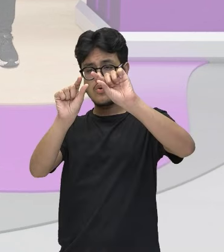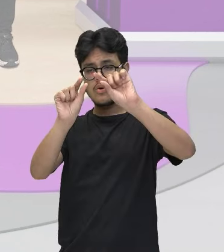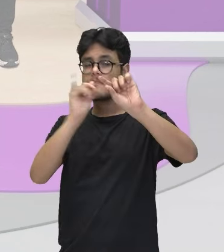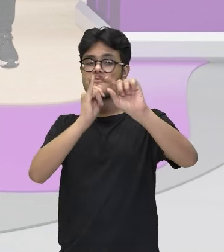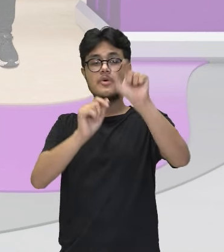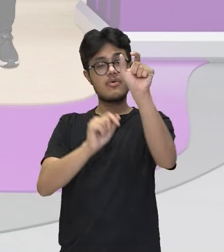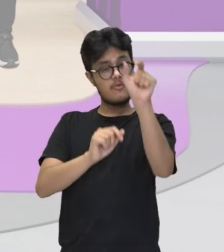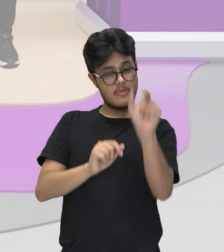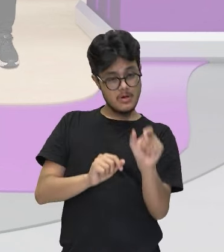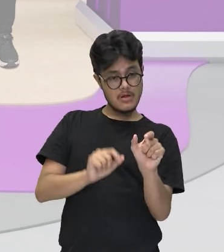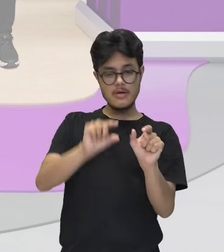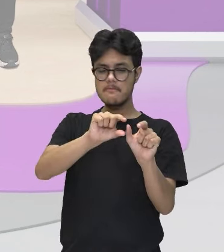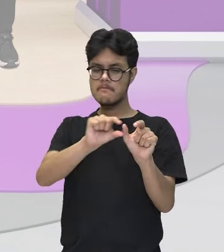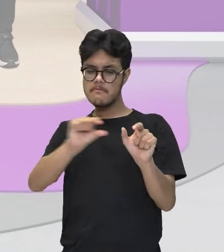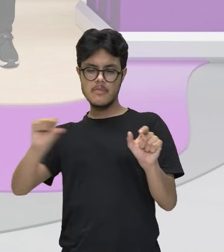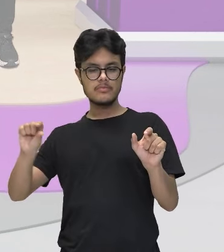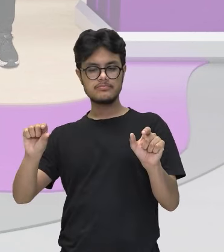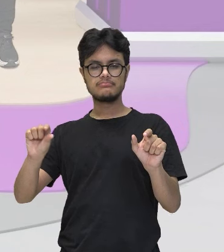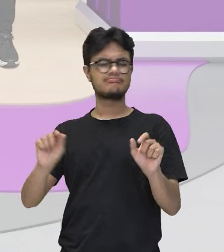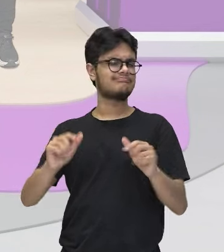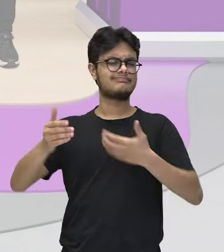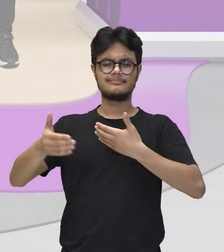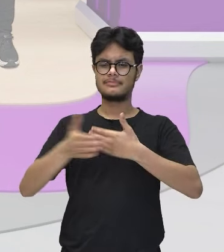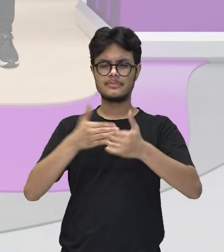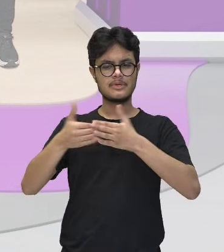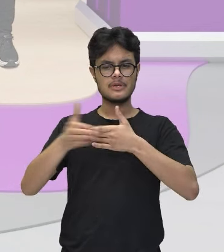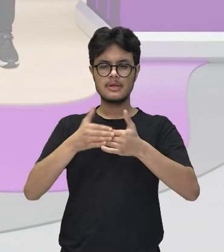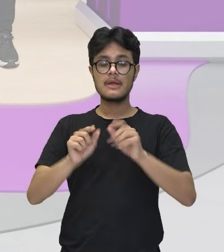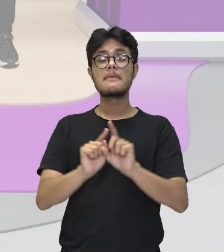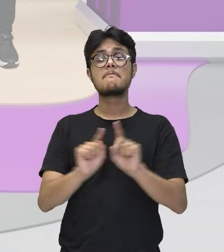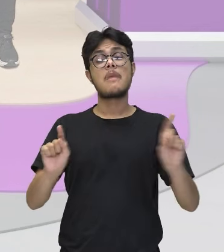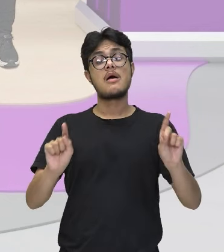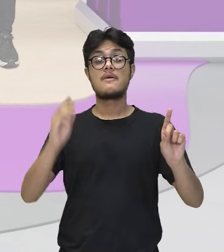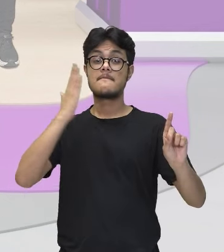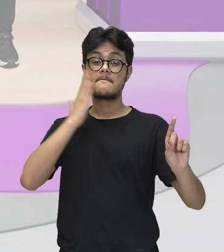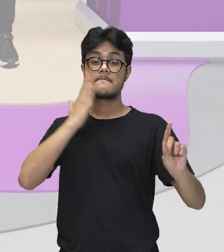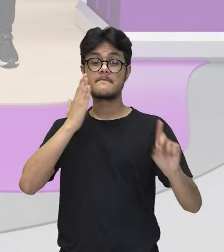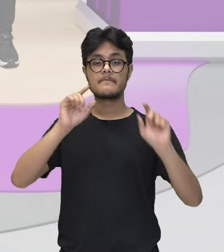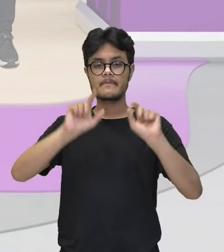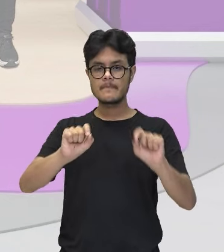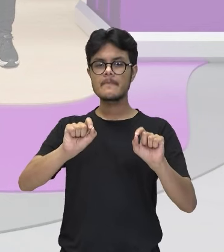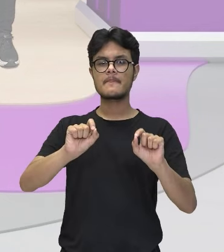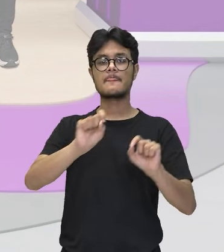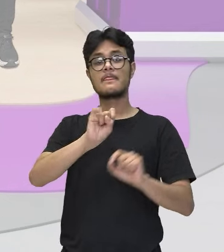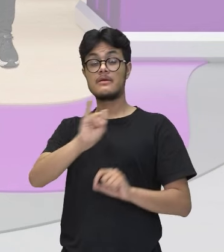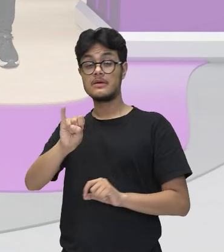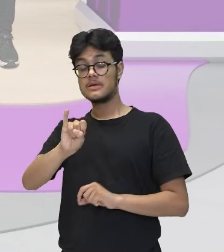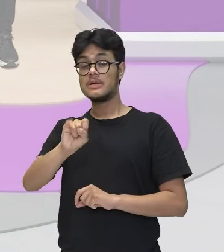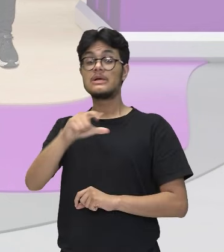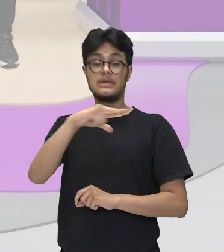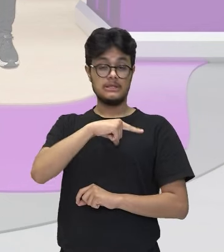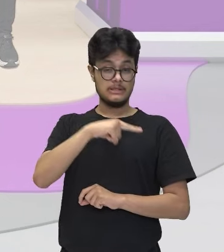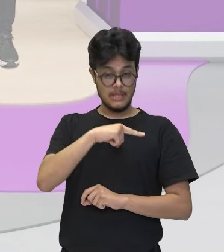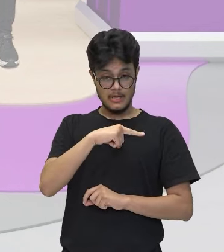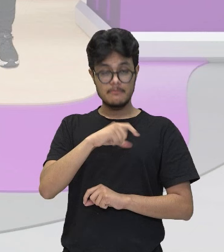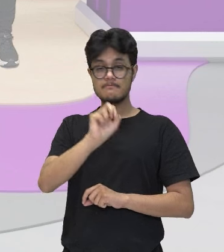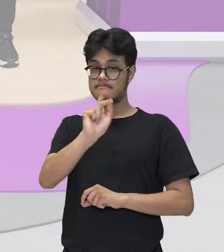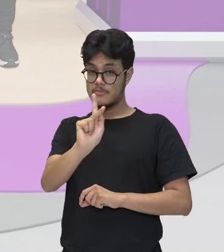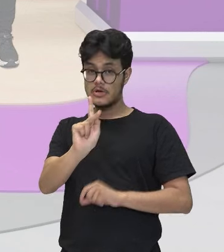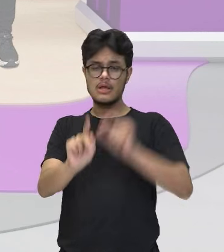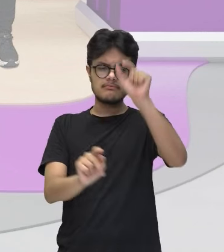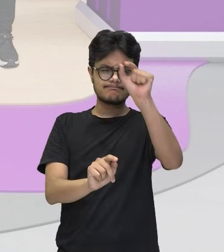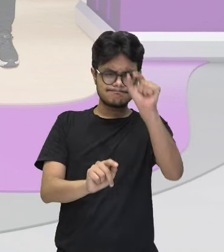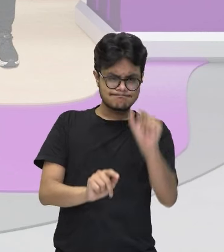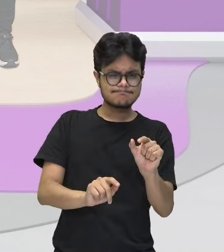Os dois lados menores. O importante é a gente aprender que quando a gente tiver a medida de qualquer um dos dois